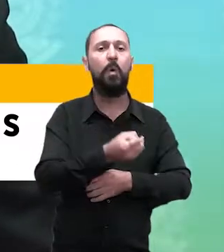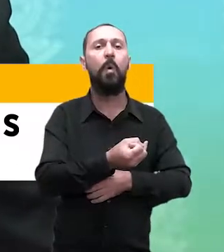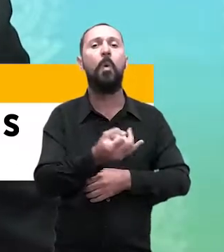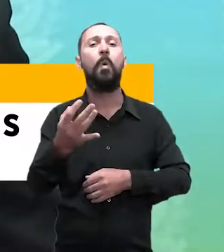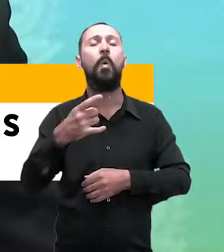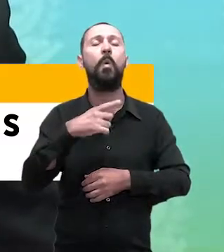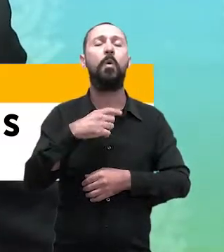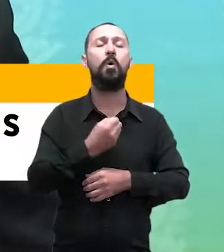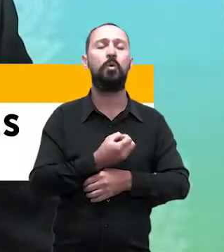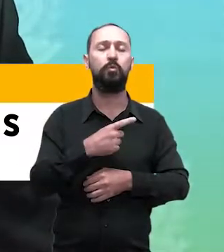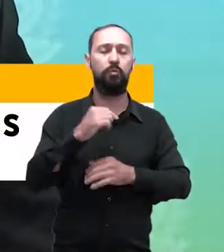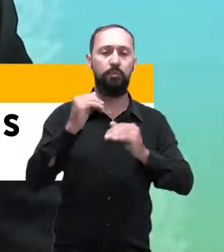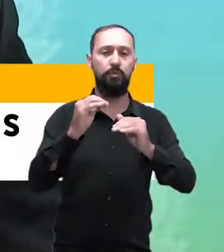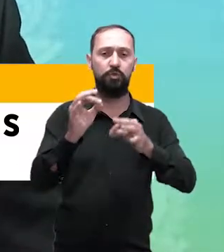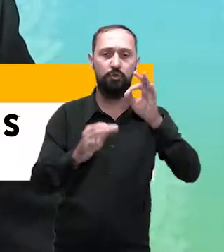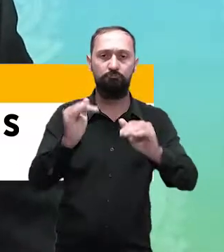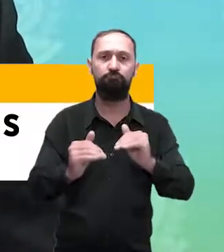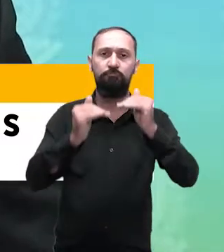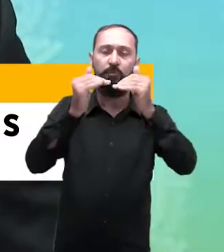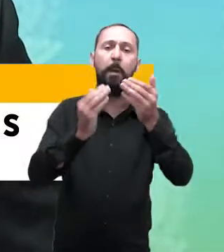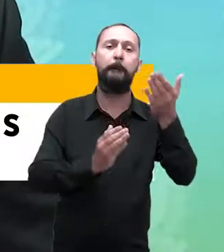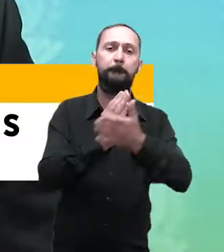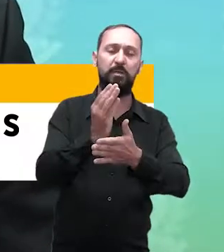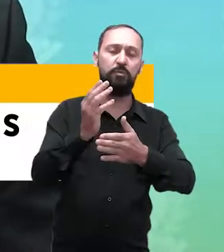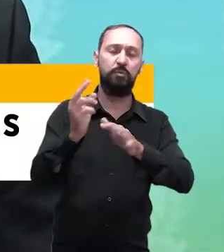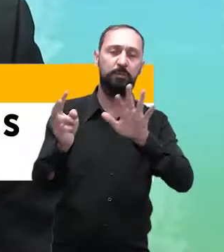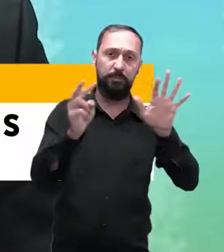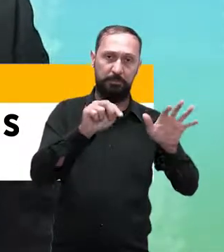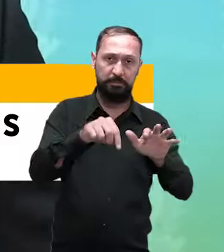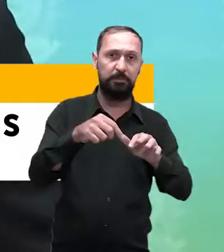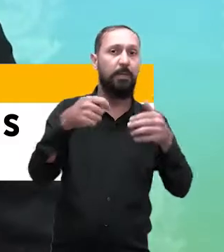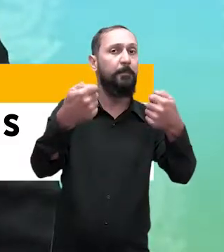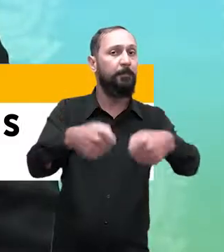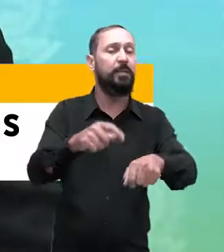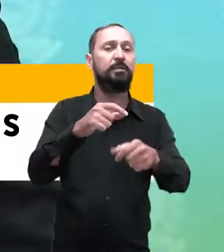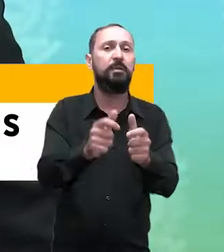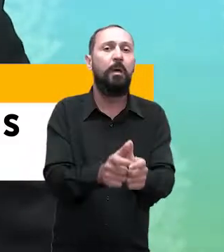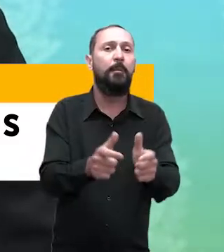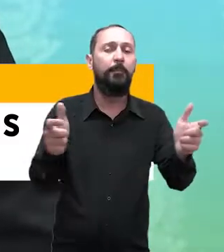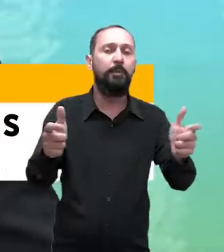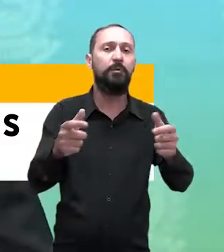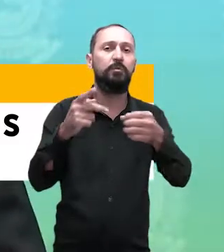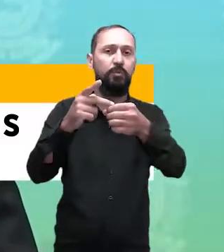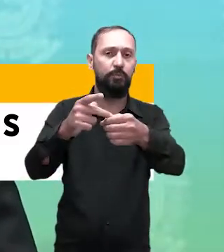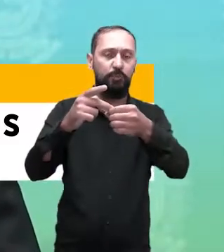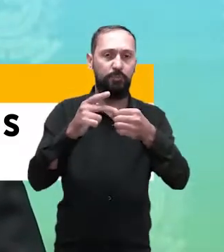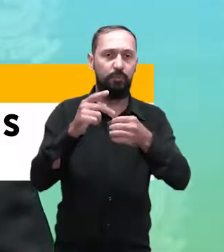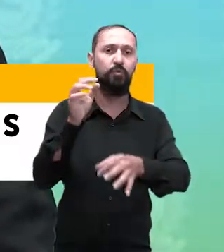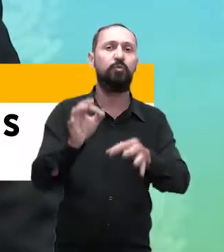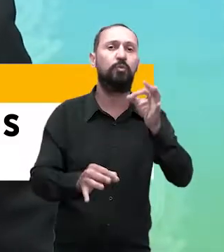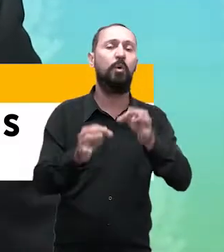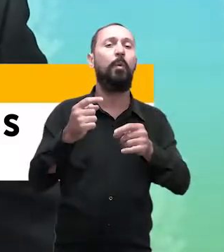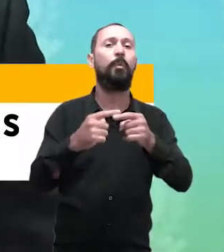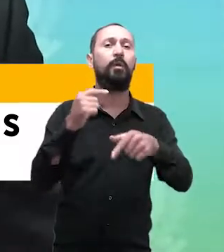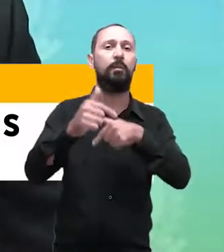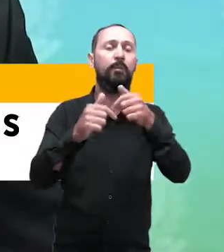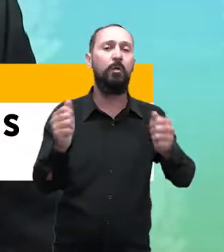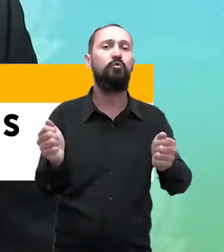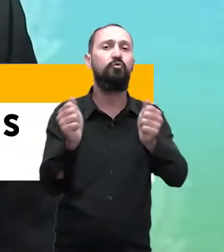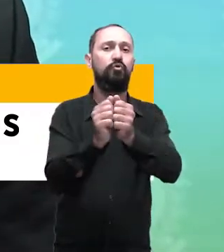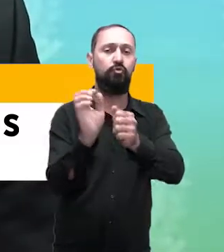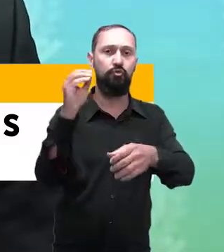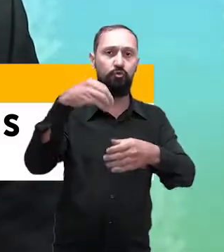número de cargos de desembargador que foi aprovado semana passada pela Assembleia Legislativa, é necessário que nós ampliemos o número de procuradores de justiça, porque eles